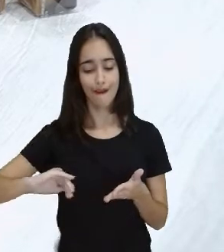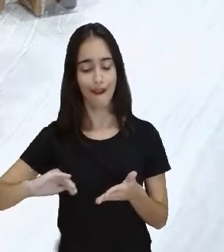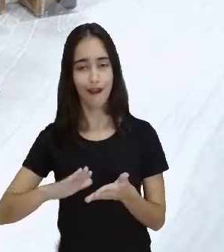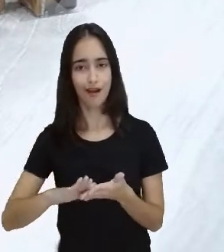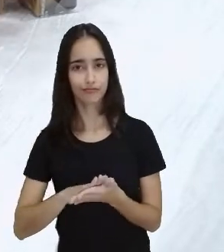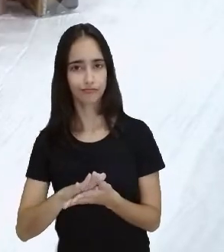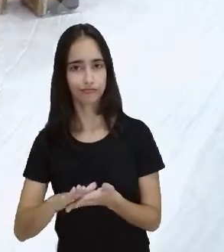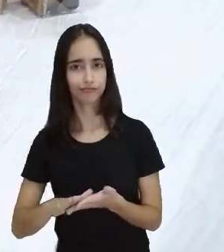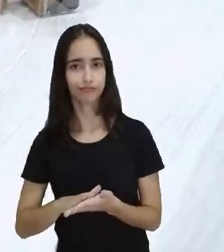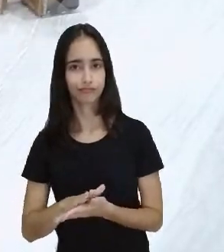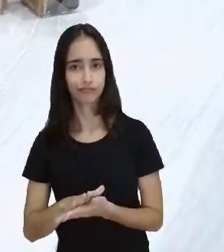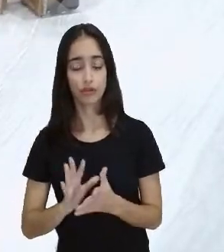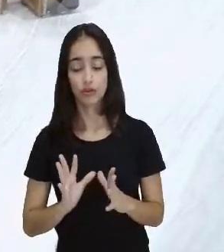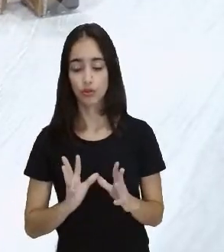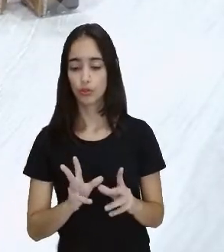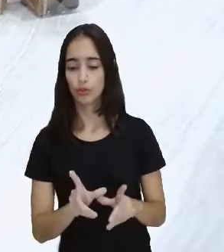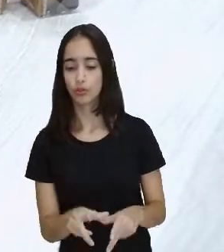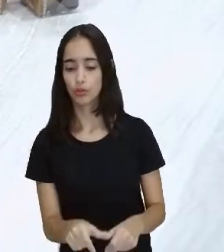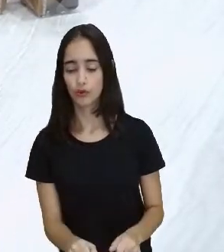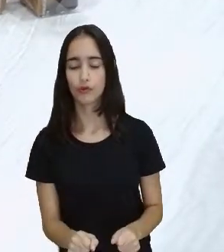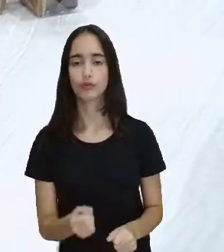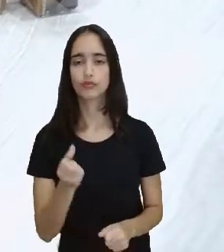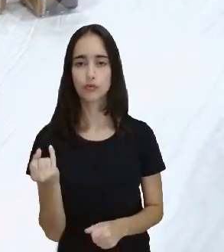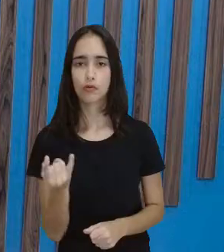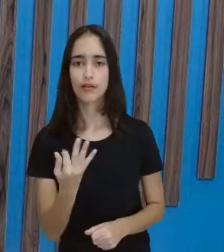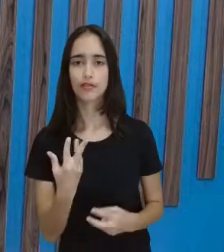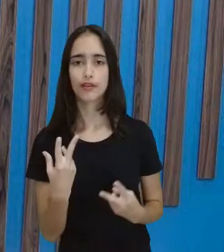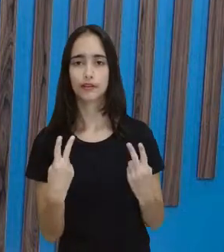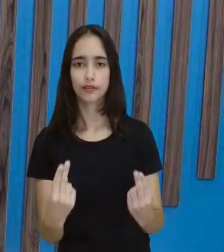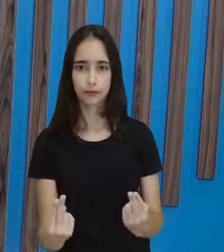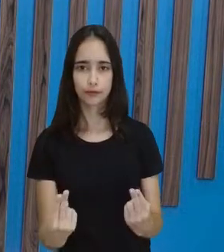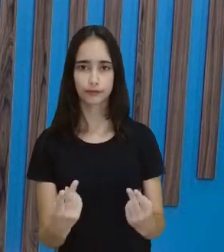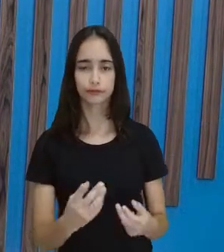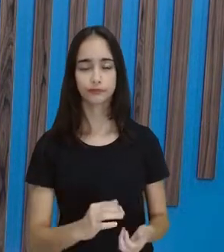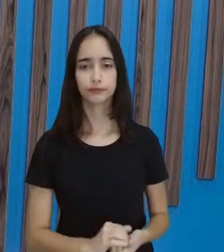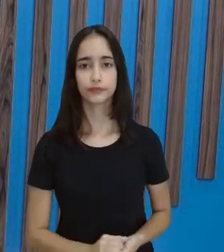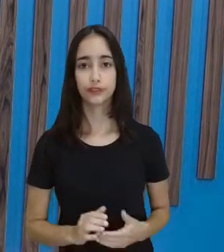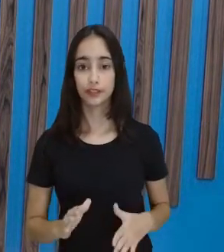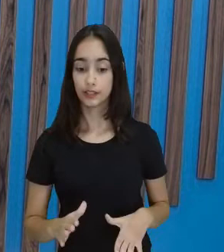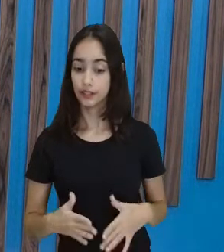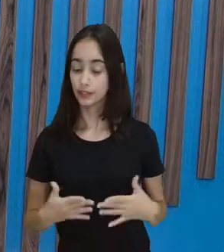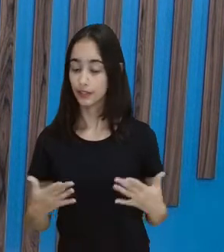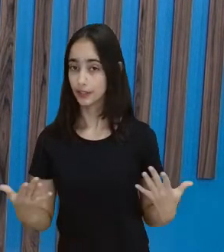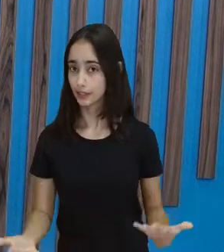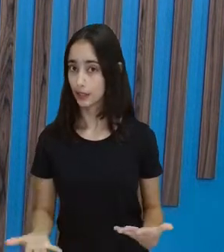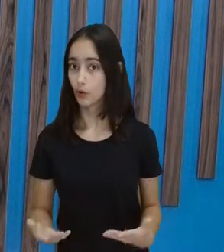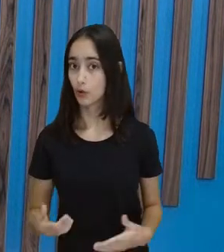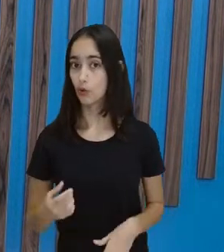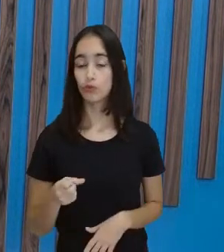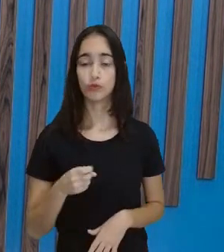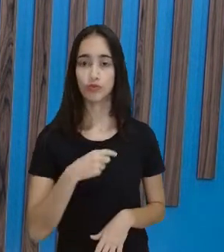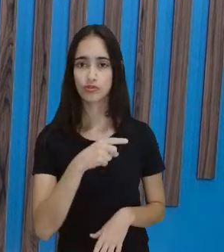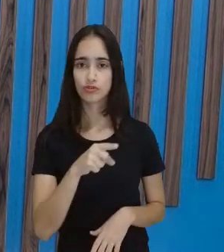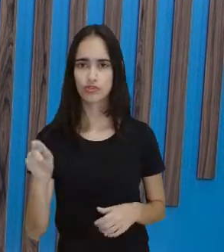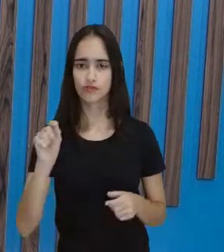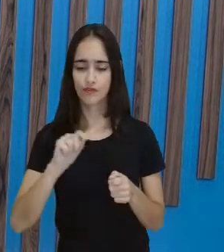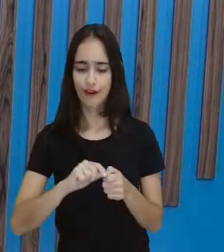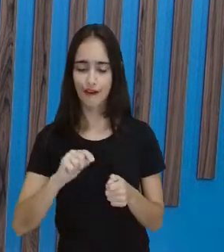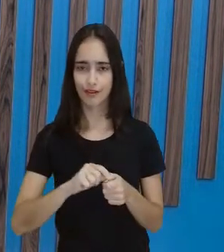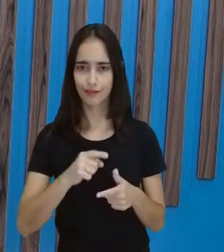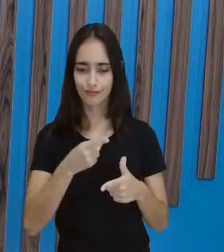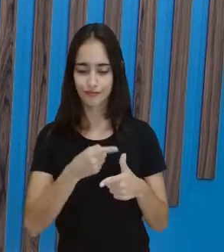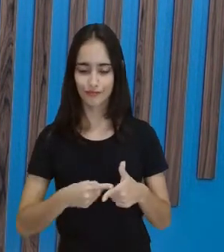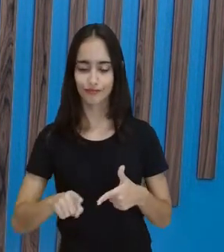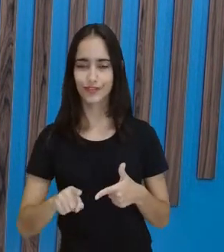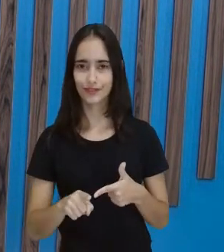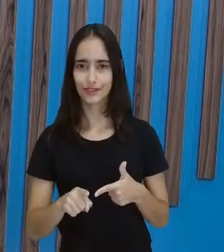têm aqui a mesma quantidade de bombons. Então, quando vocês estiverem trabalhando divisão, vai ter momentos que vai